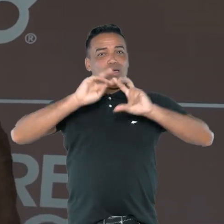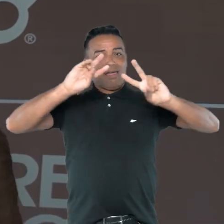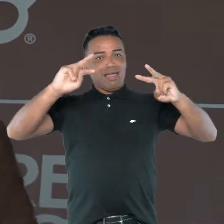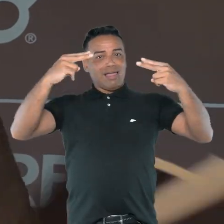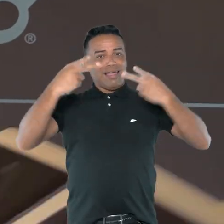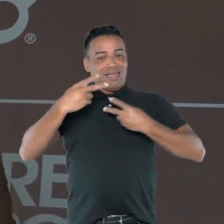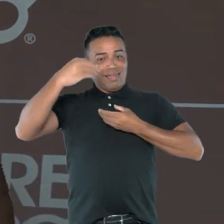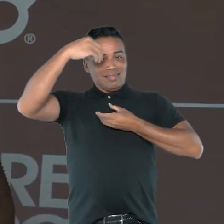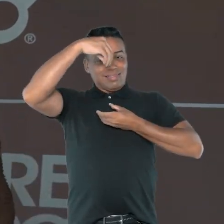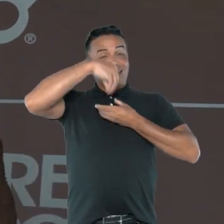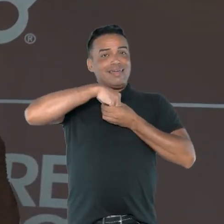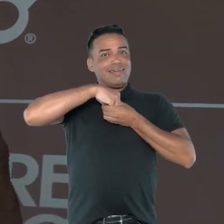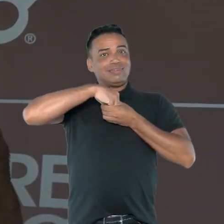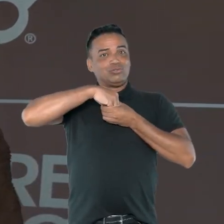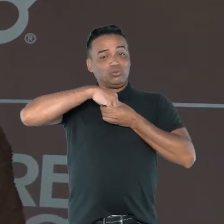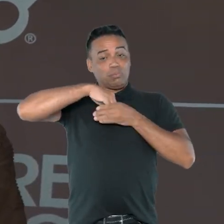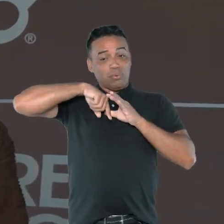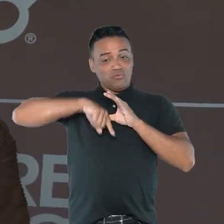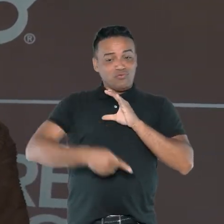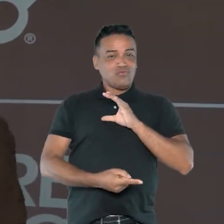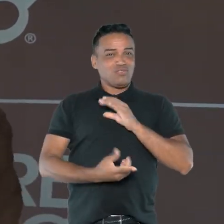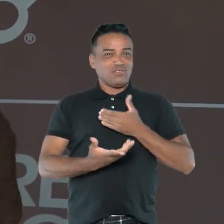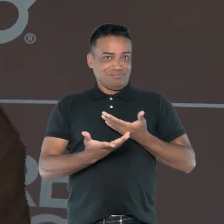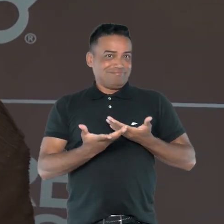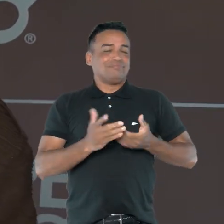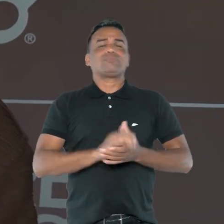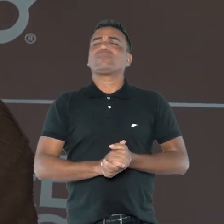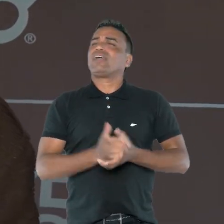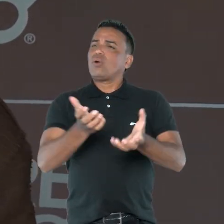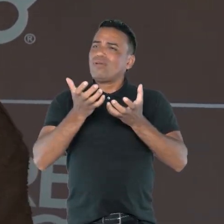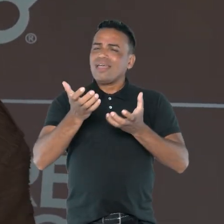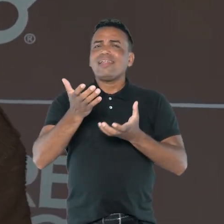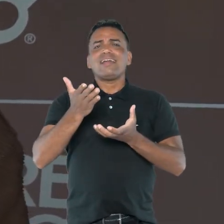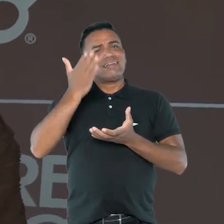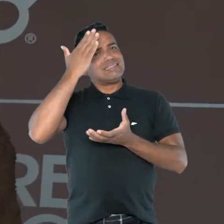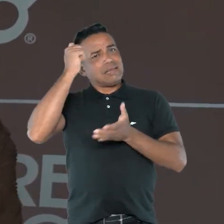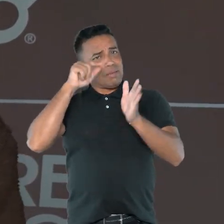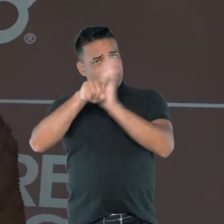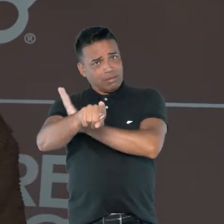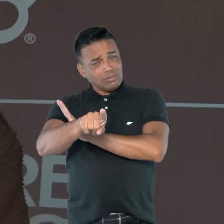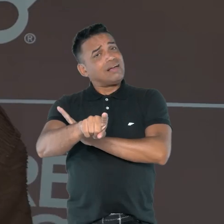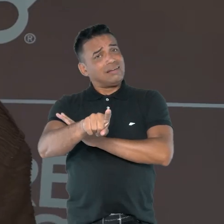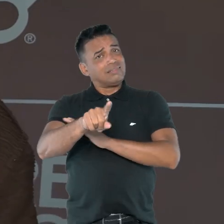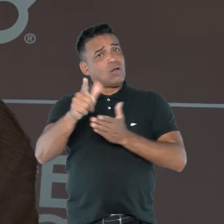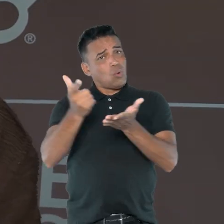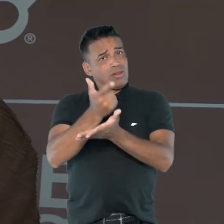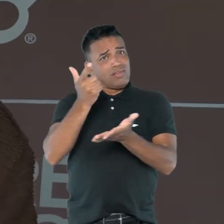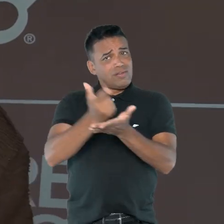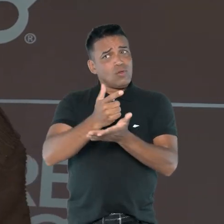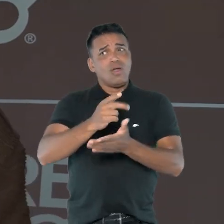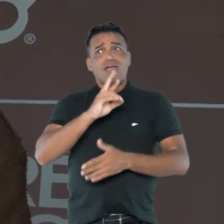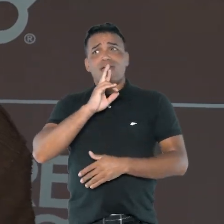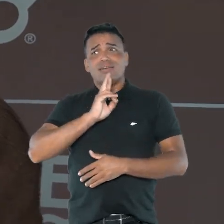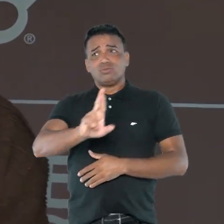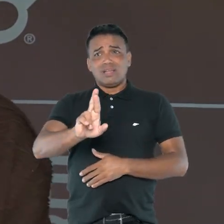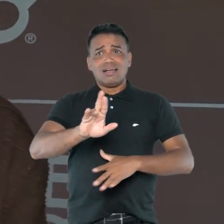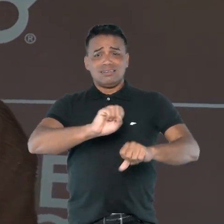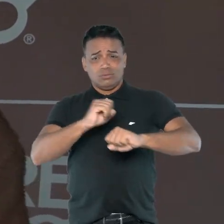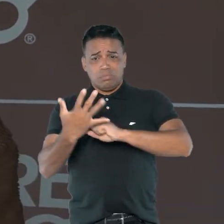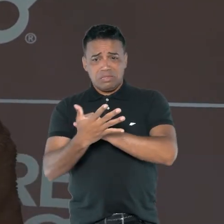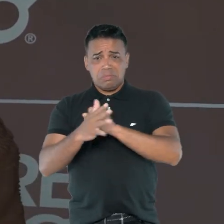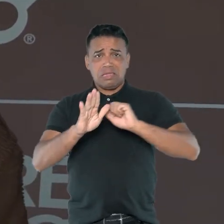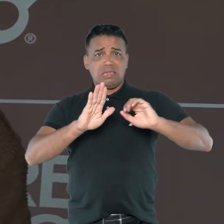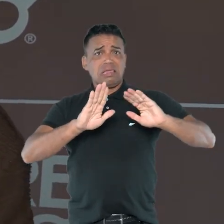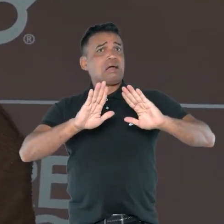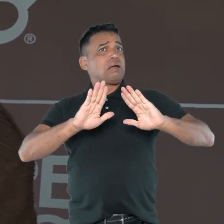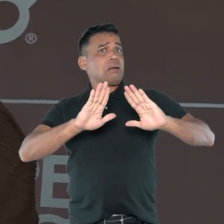Observasse melhor o nosso eu mais profundo. E aí eu queria saber se o livro de fato é resultado dessa jornada ou ele já estava